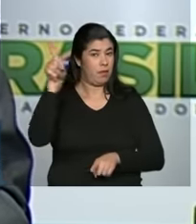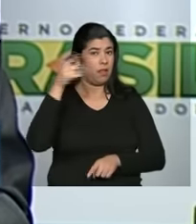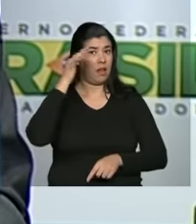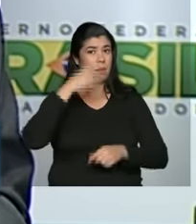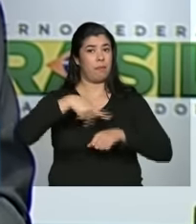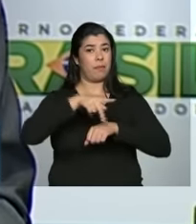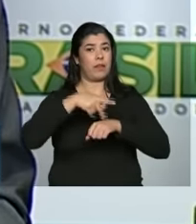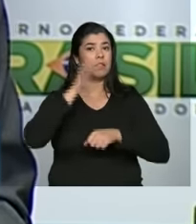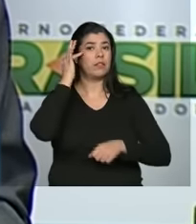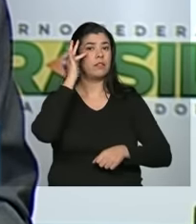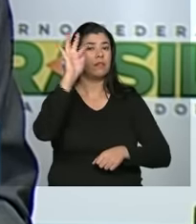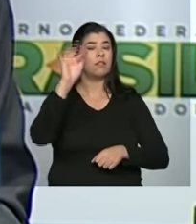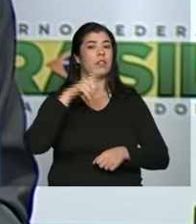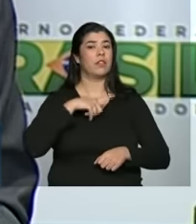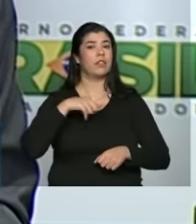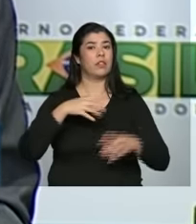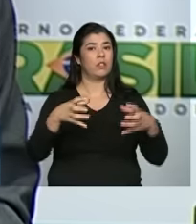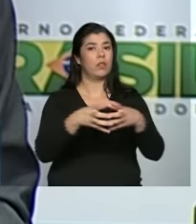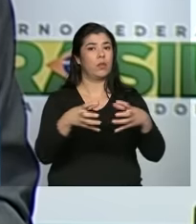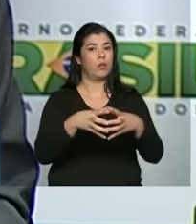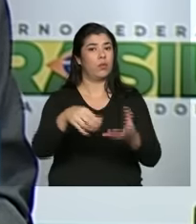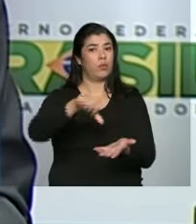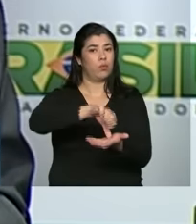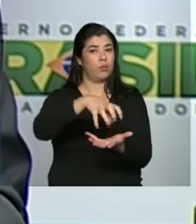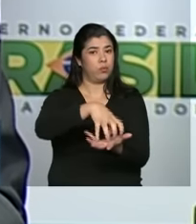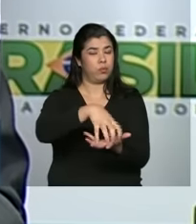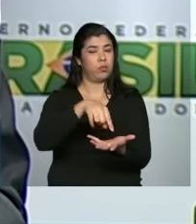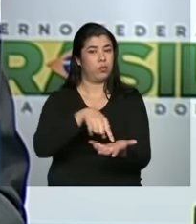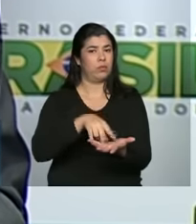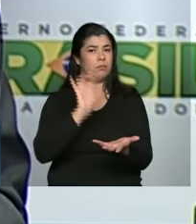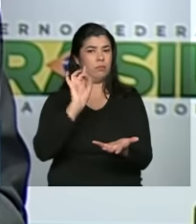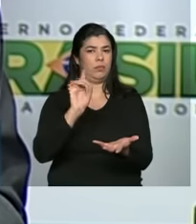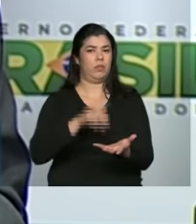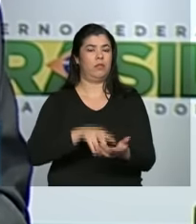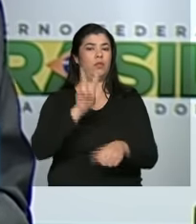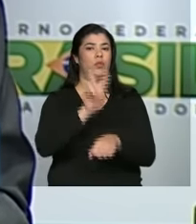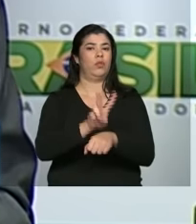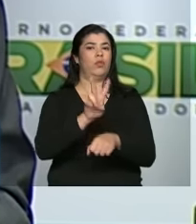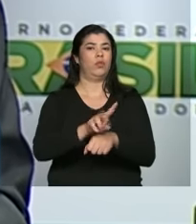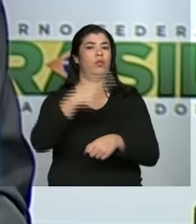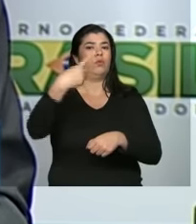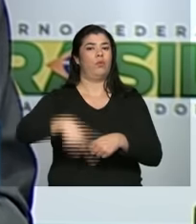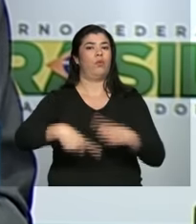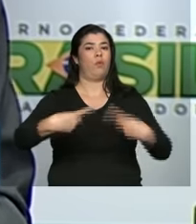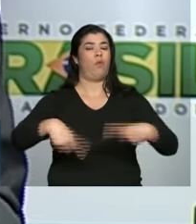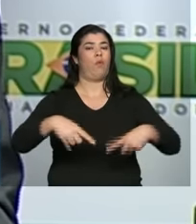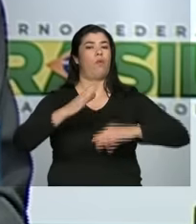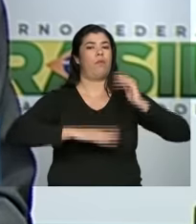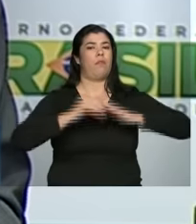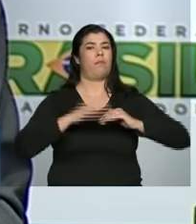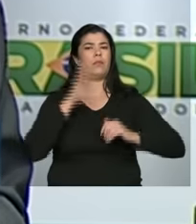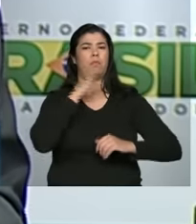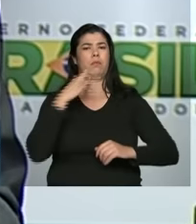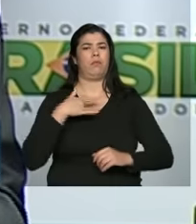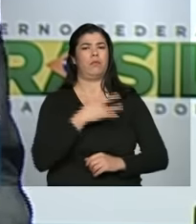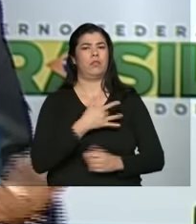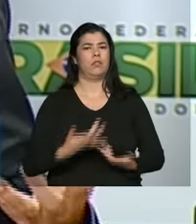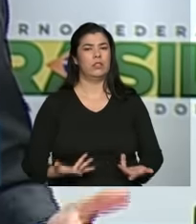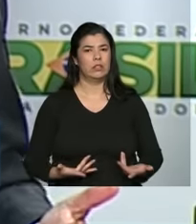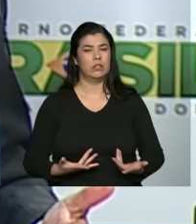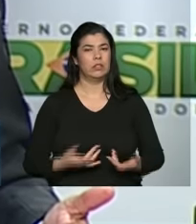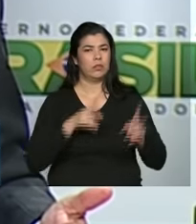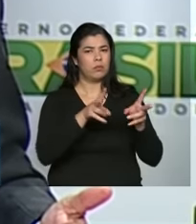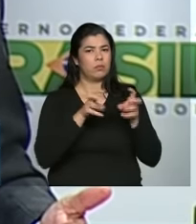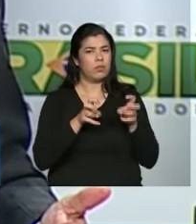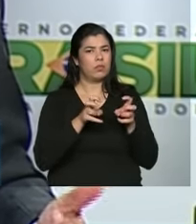eh um departamento de controle da fraude dos crimes contra a saúde né uma tendência em função do reconhecimento